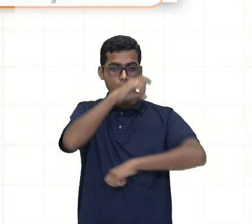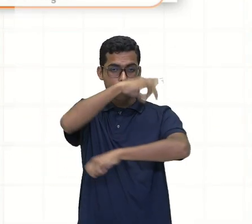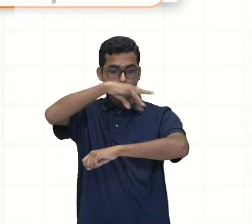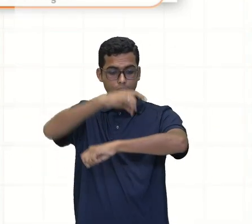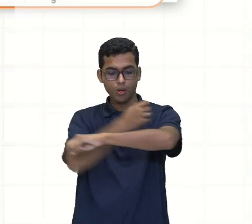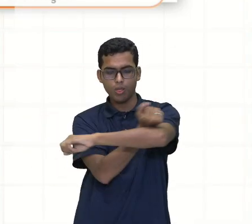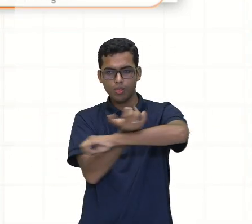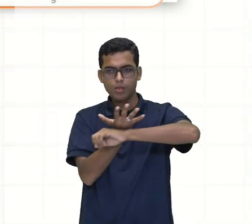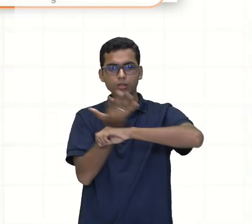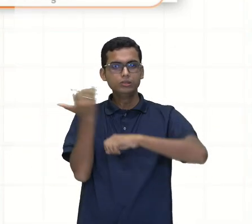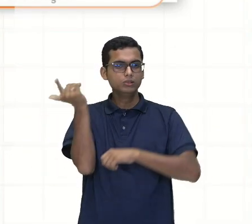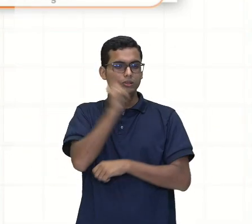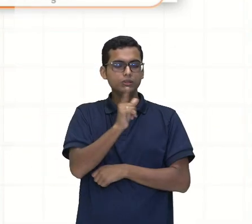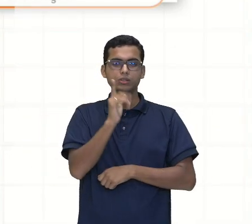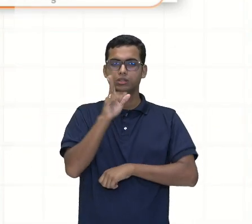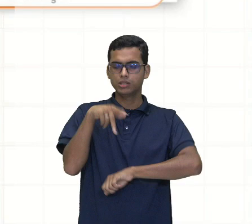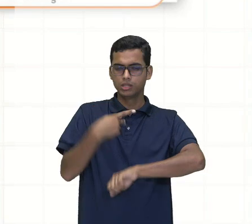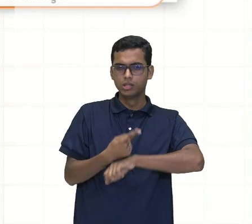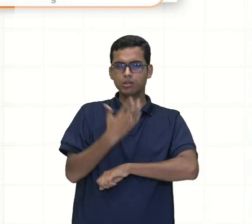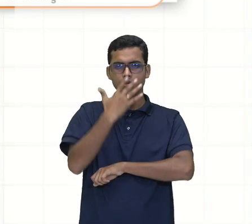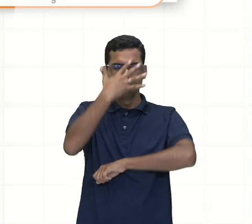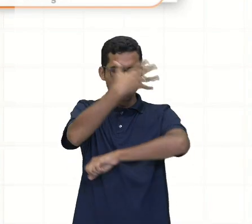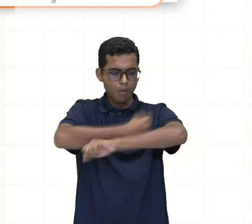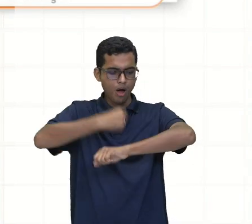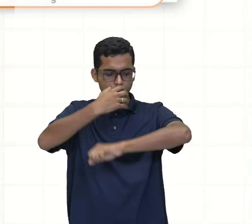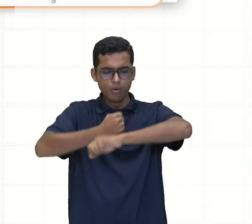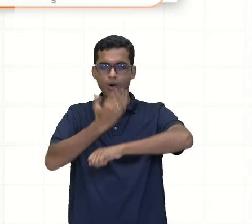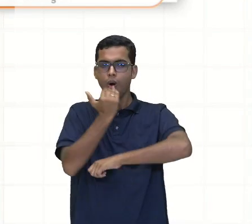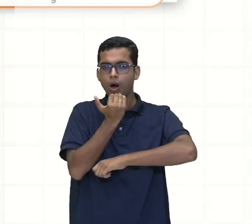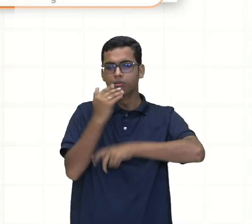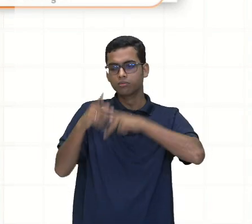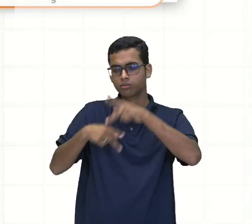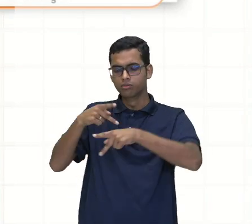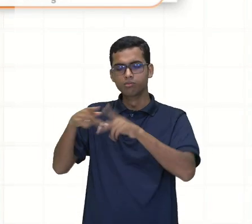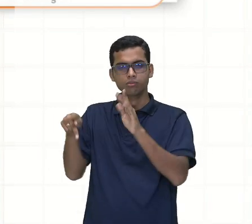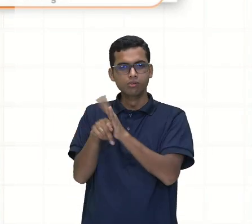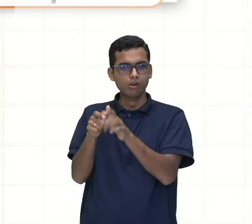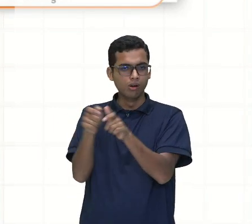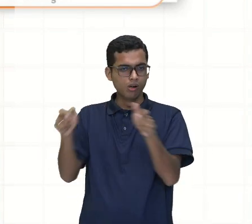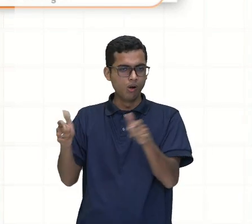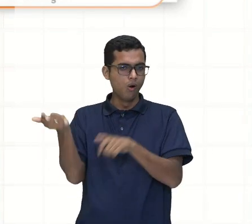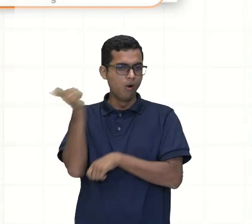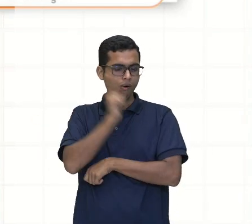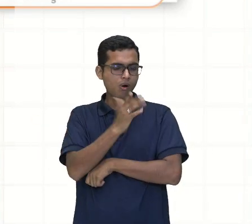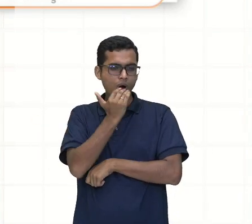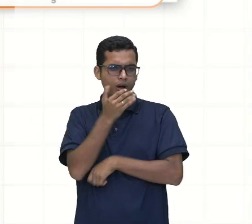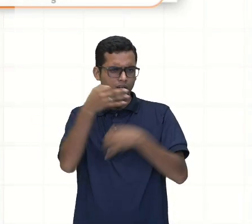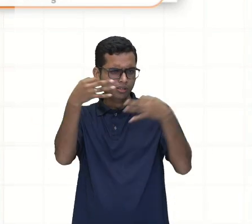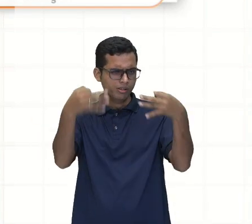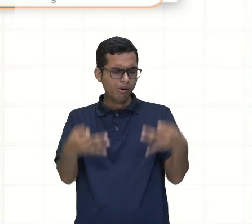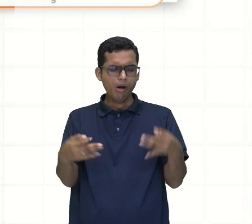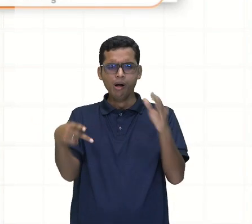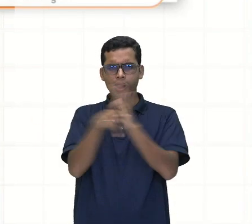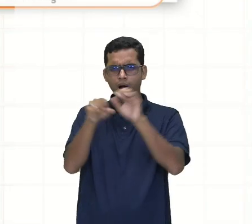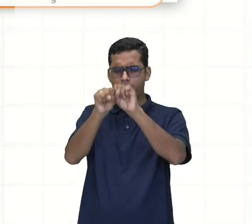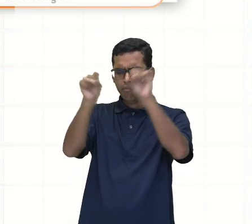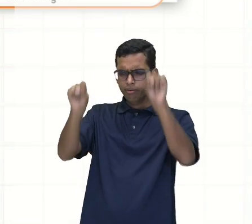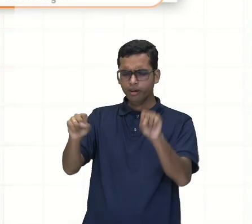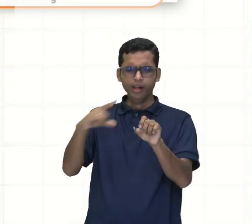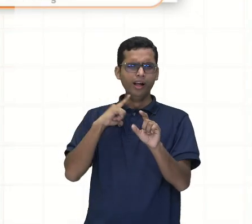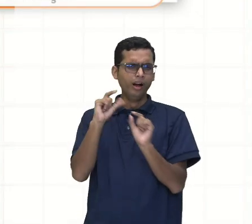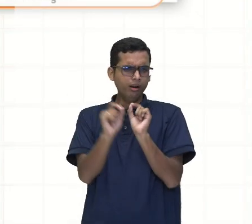para poder abastecer a sua população. Então, esse sistema ele também